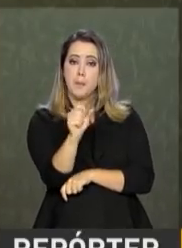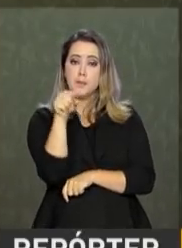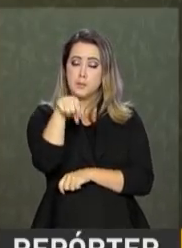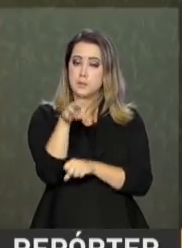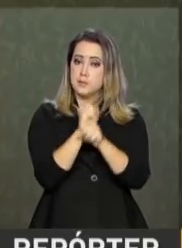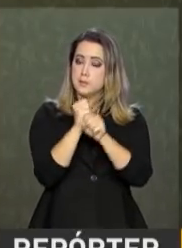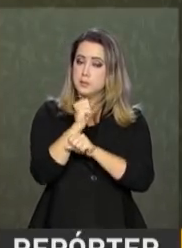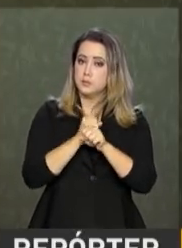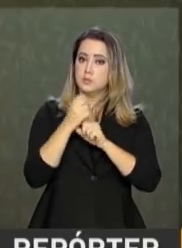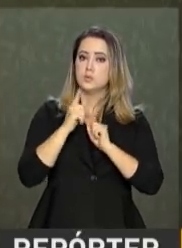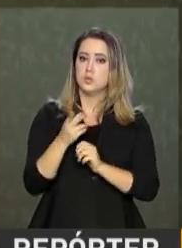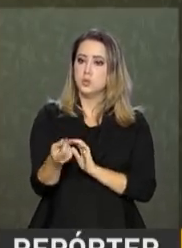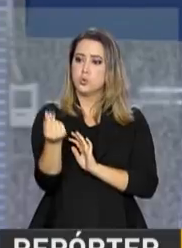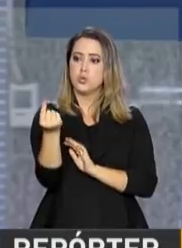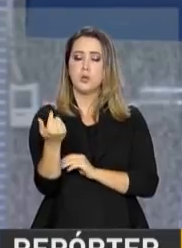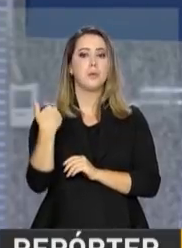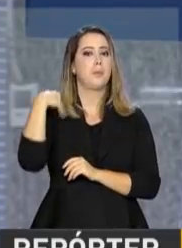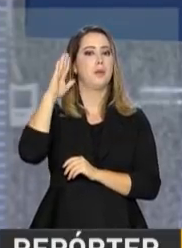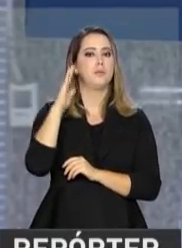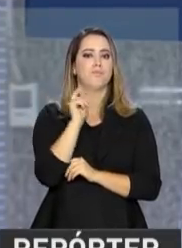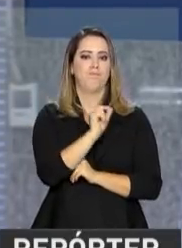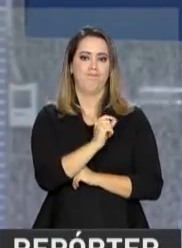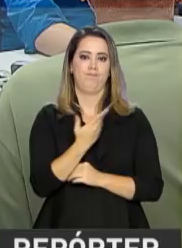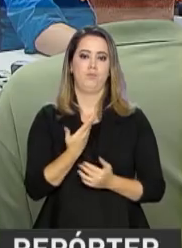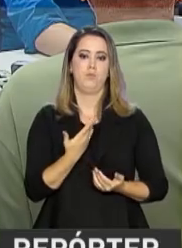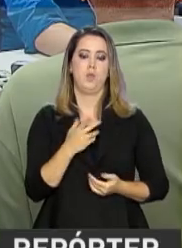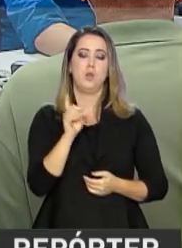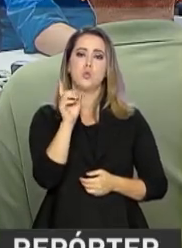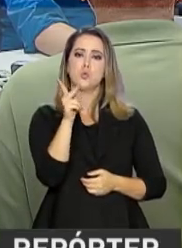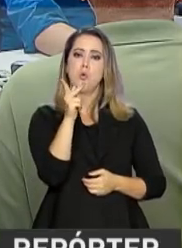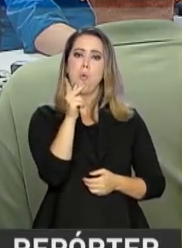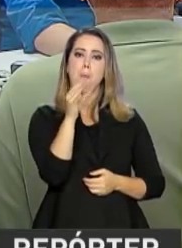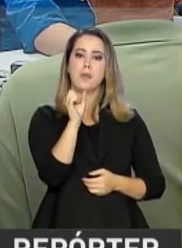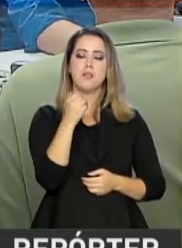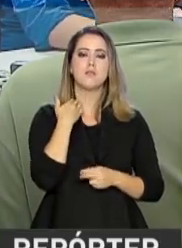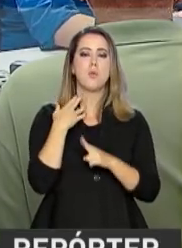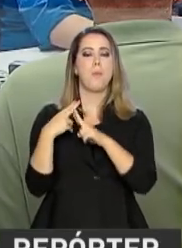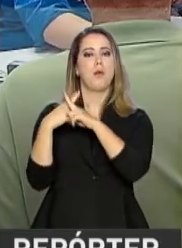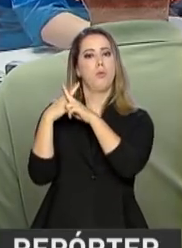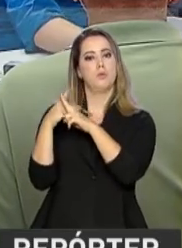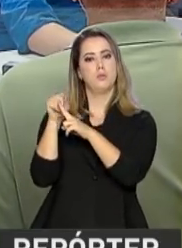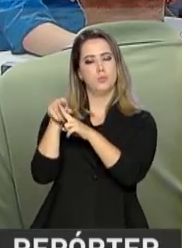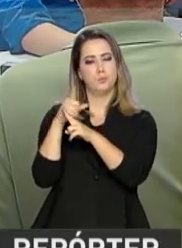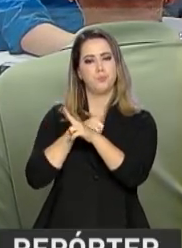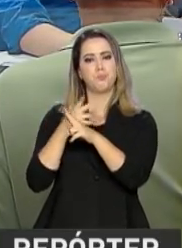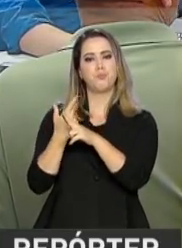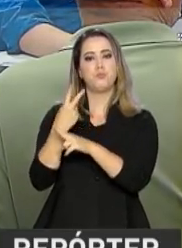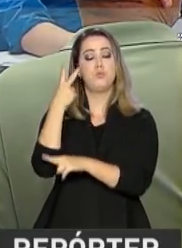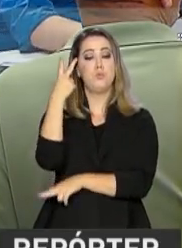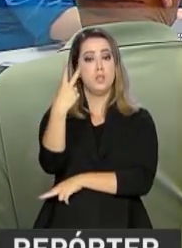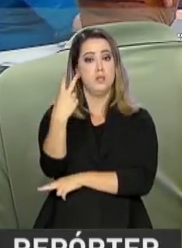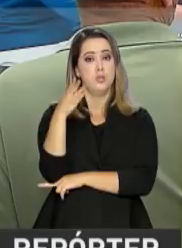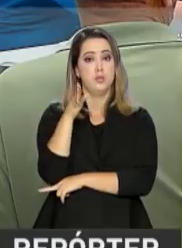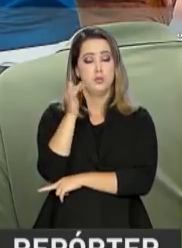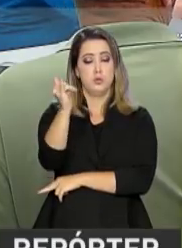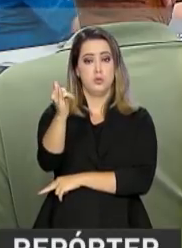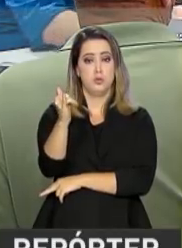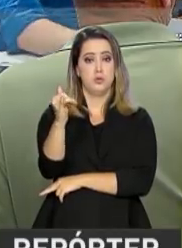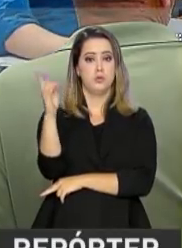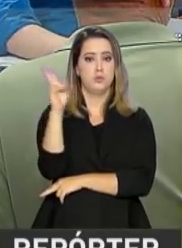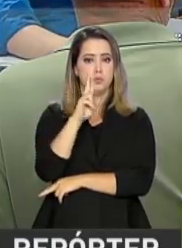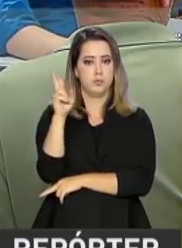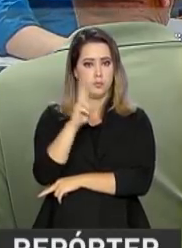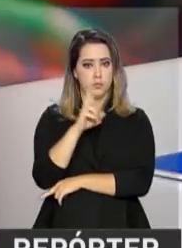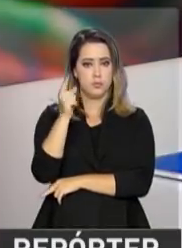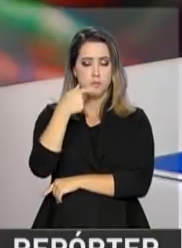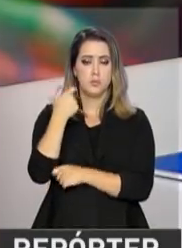eles possam contar com uma renda extra somente para o pis que é administrado pela caixa econômica federal a 2 bilhões e 600